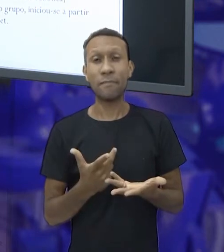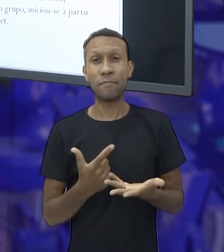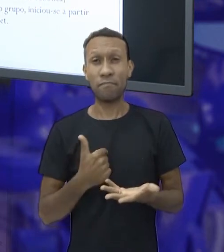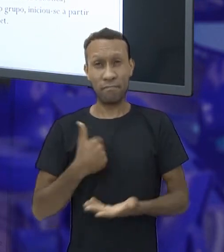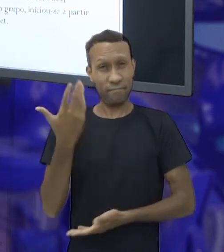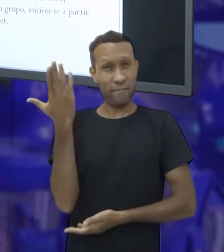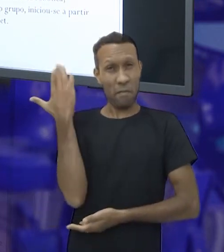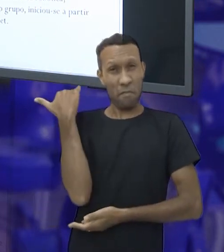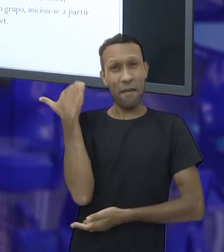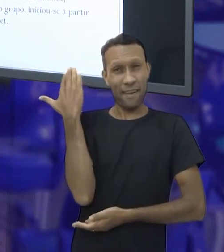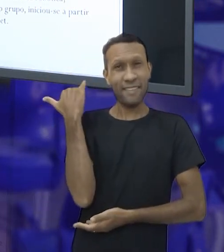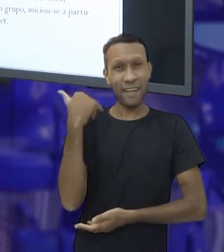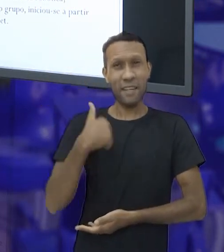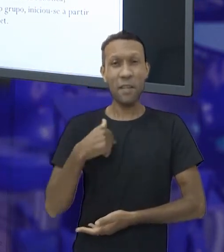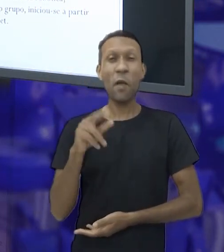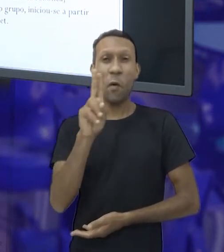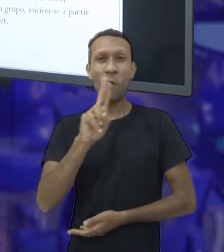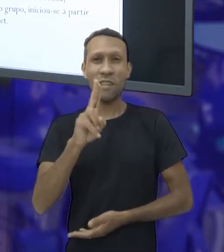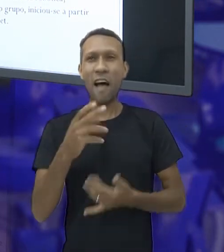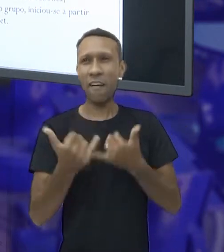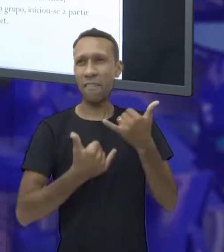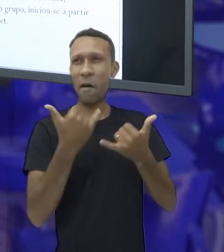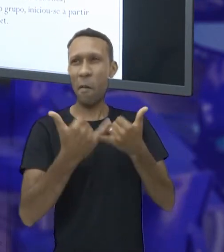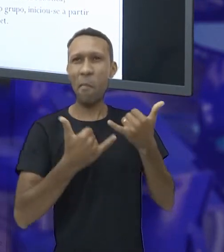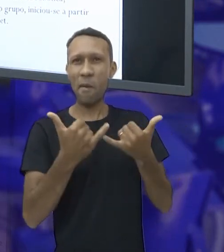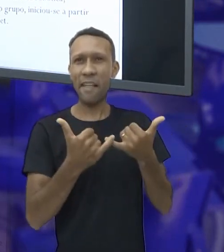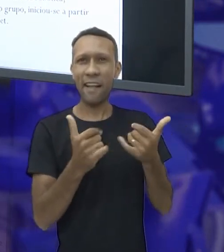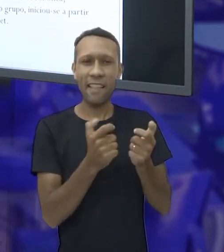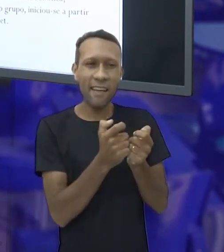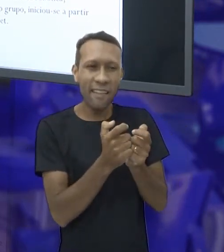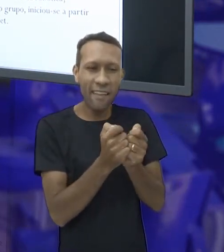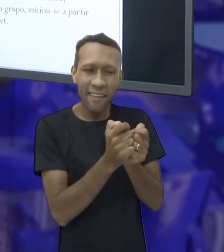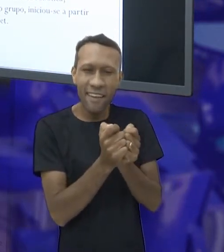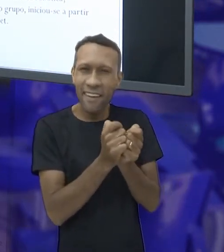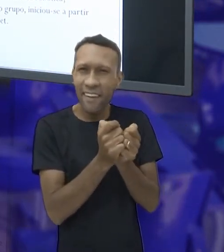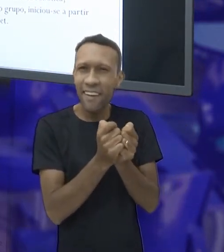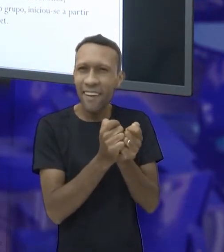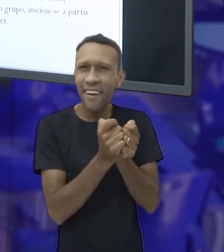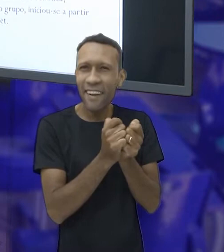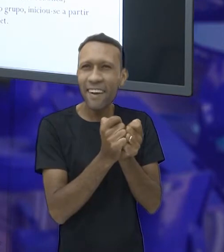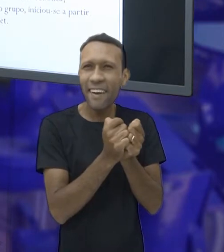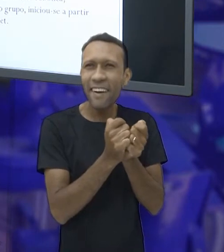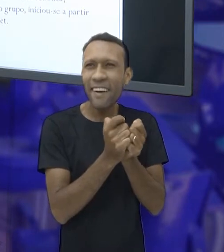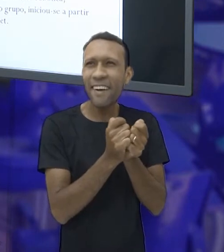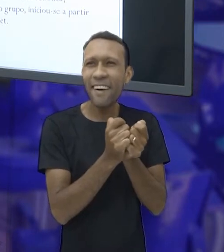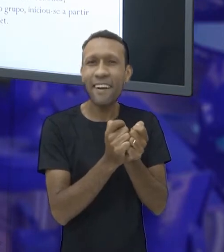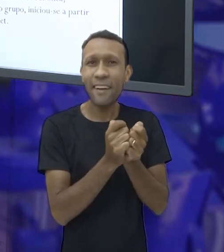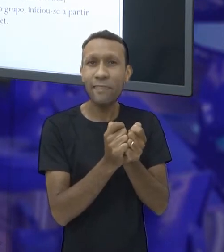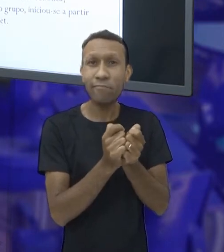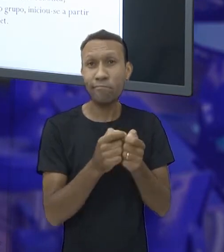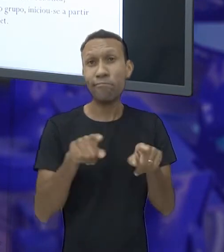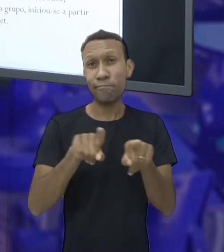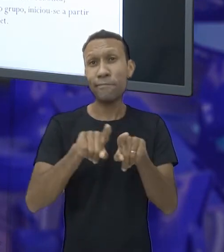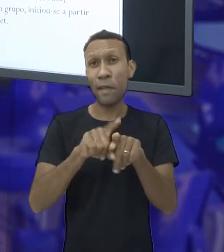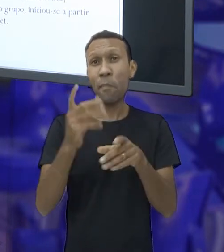muito os joguinhos, né, gamepads, né? Aí tem.